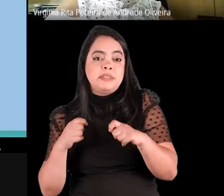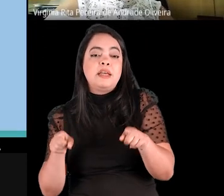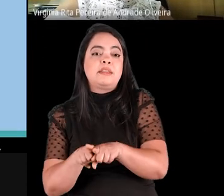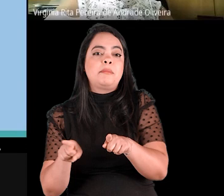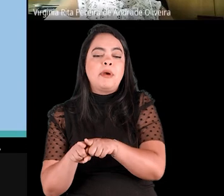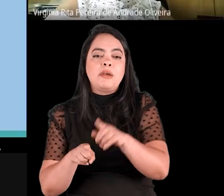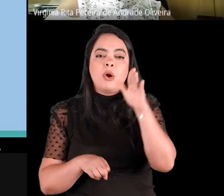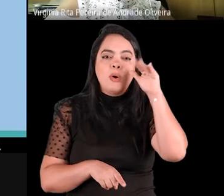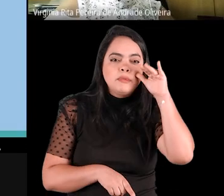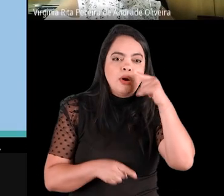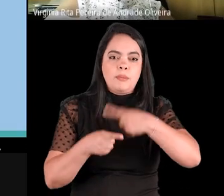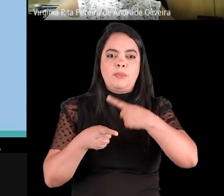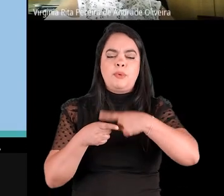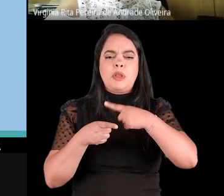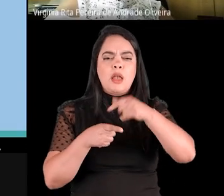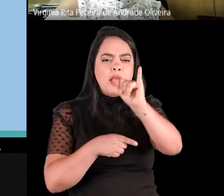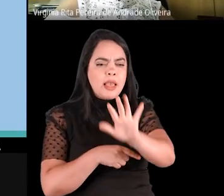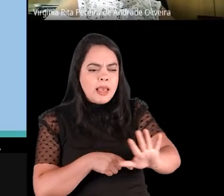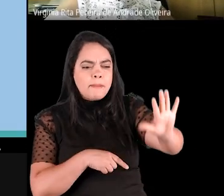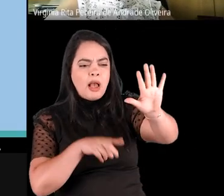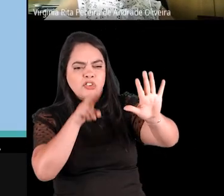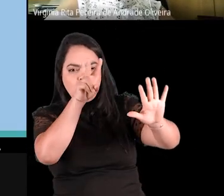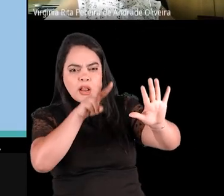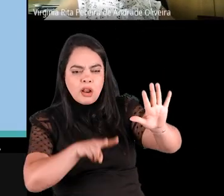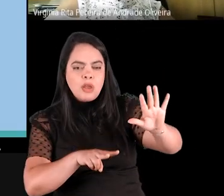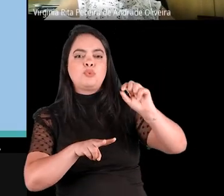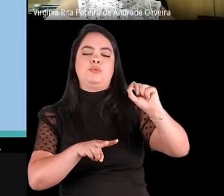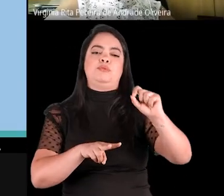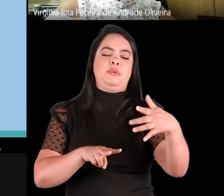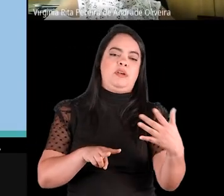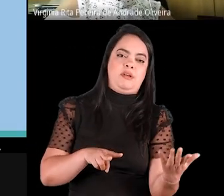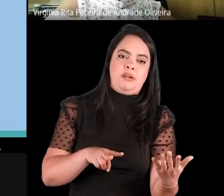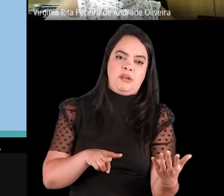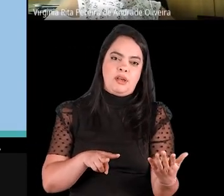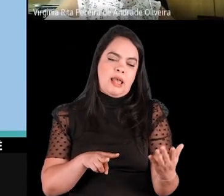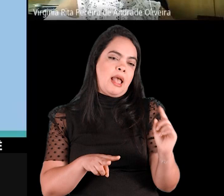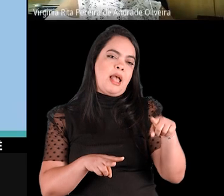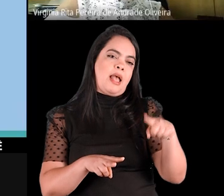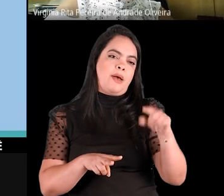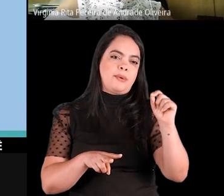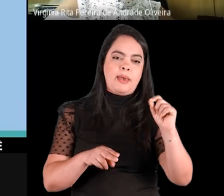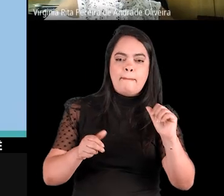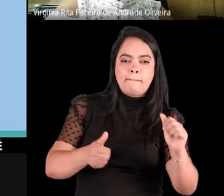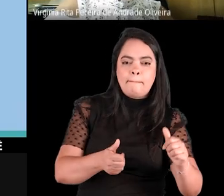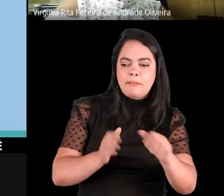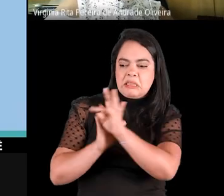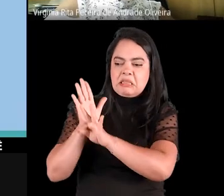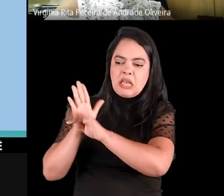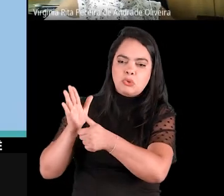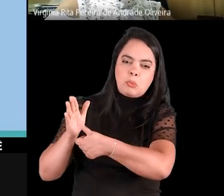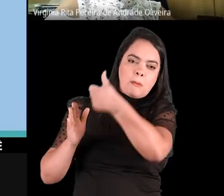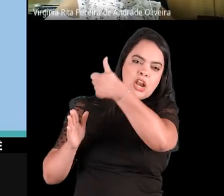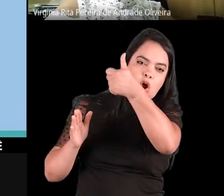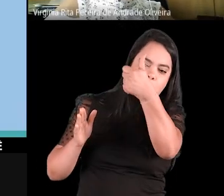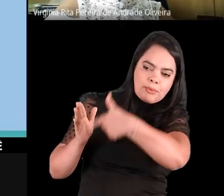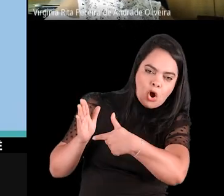né? Porque leitura de imagem, ela não é uma leitura pior ou melhor do que a leitura de um texto escrito,